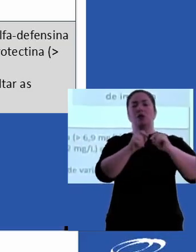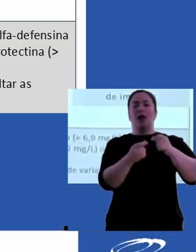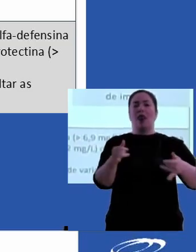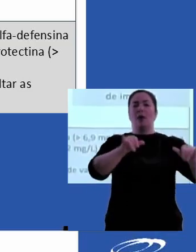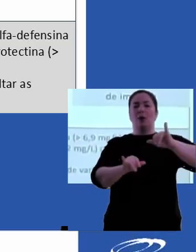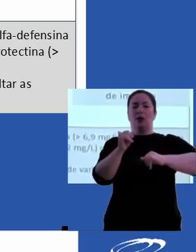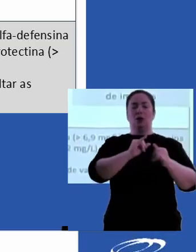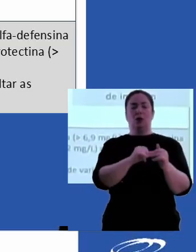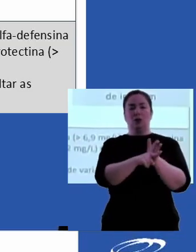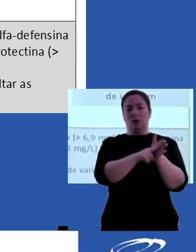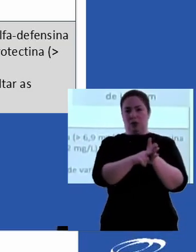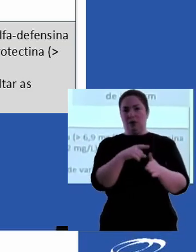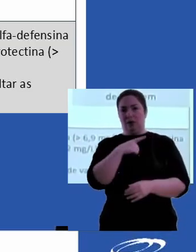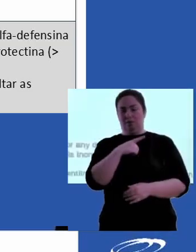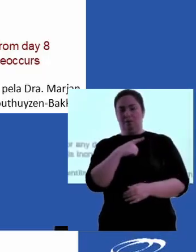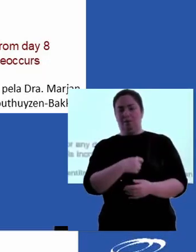Tá?